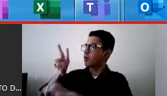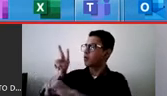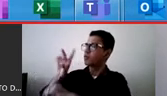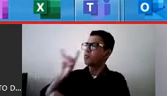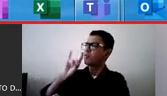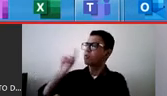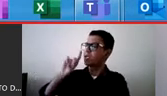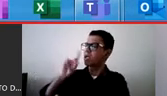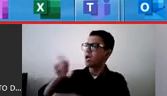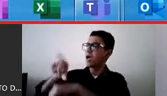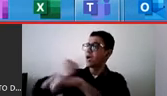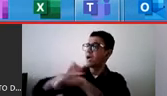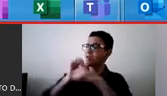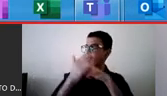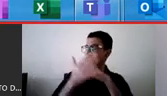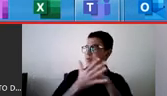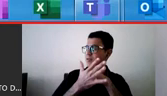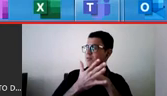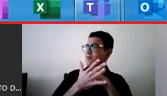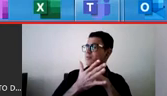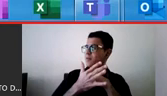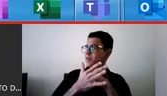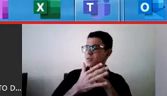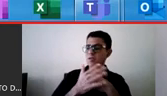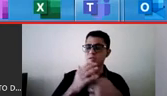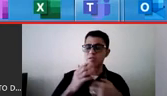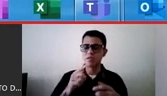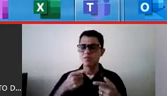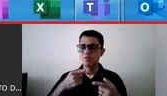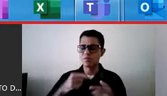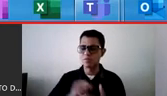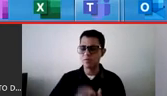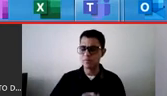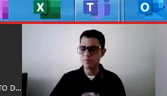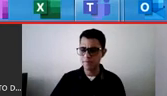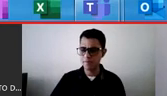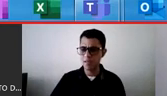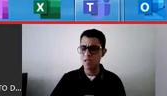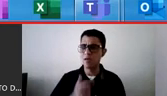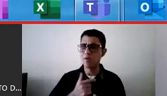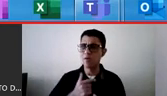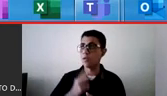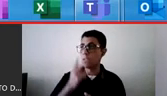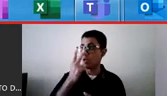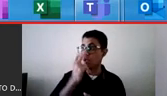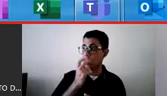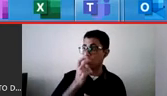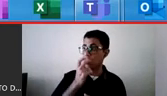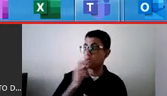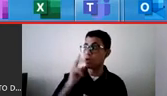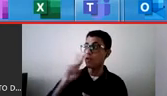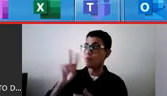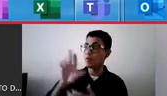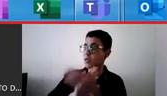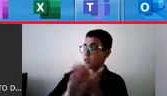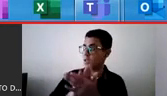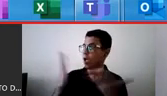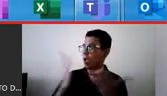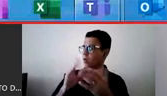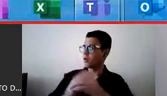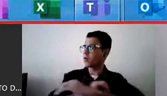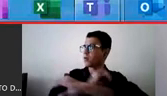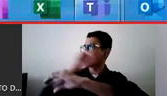dia, antes da pandemia, aquela coisa frenética, aquela agitação, eu ficava cego em relação a isso, eu não via. Agora,